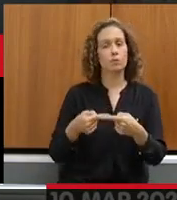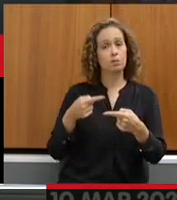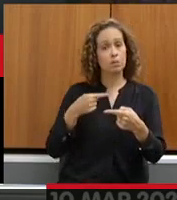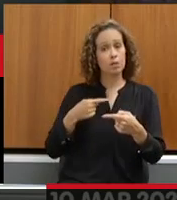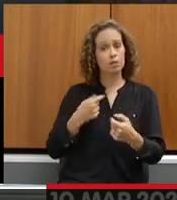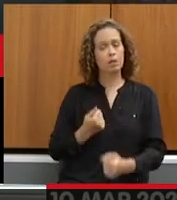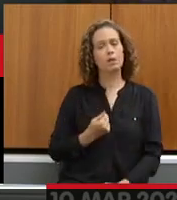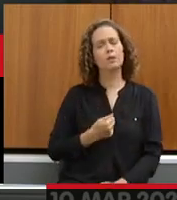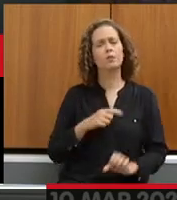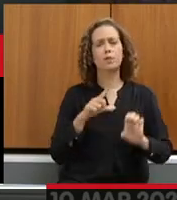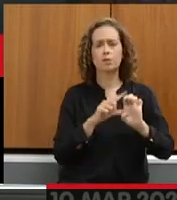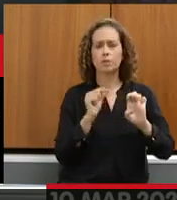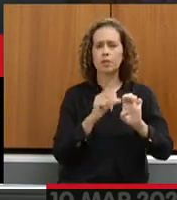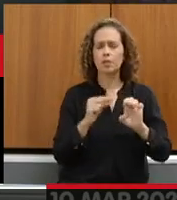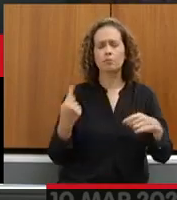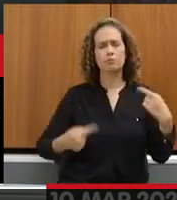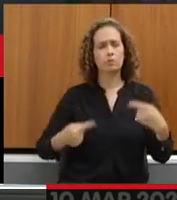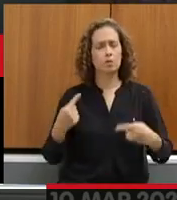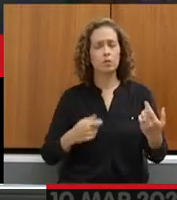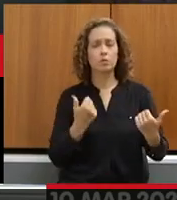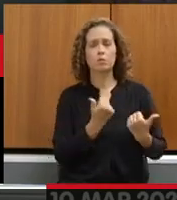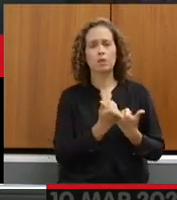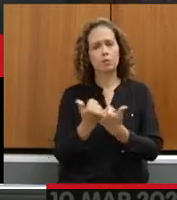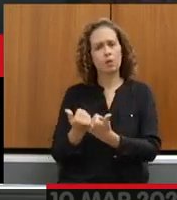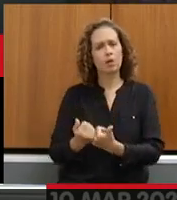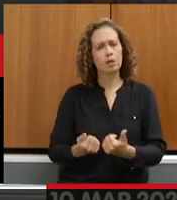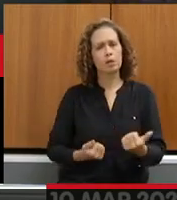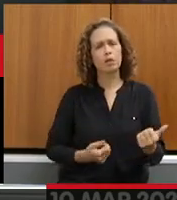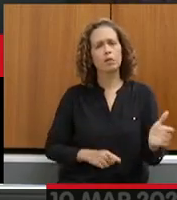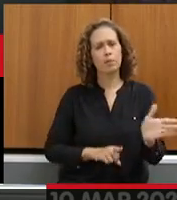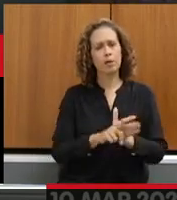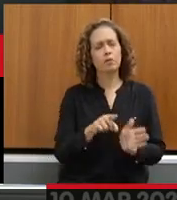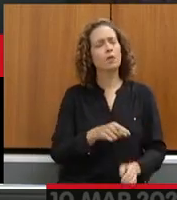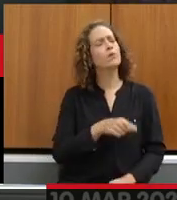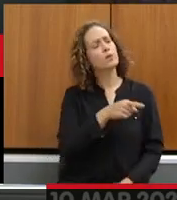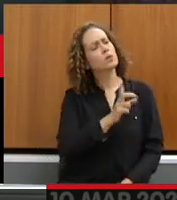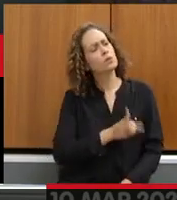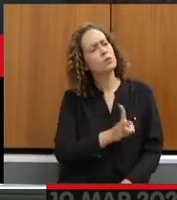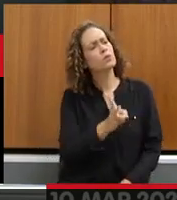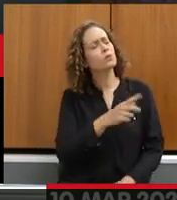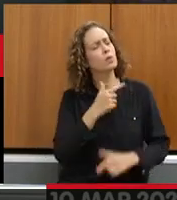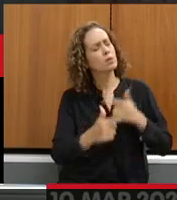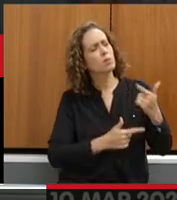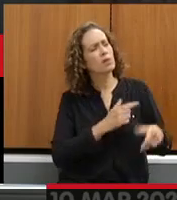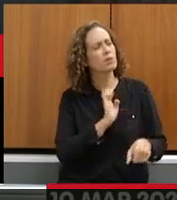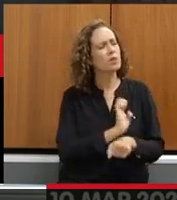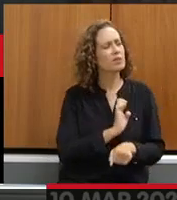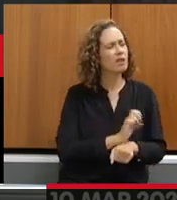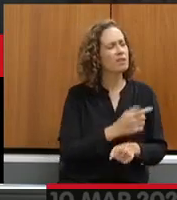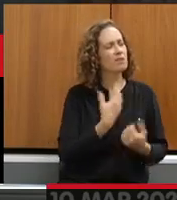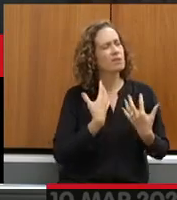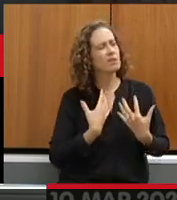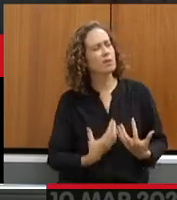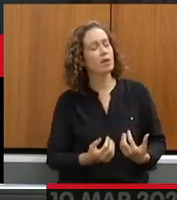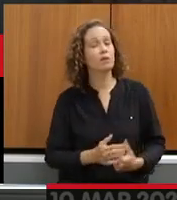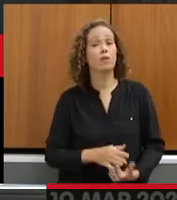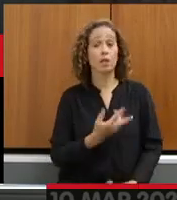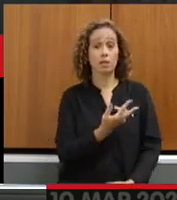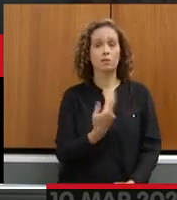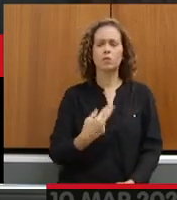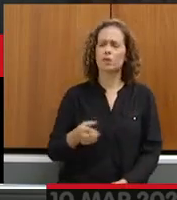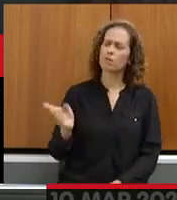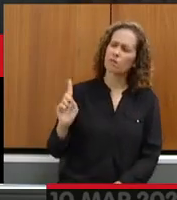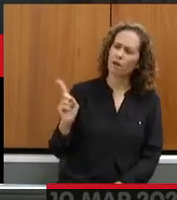Empresário O que é política me apoia perguntei para isso ainda continua trabalhando com o estado que você tava desanimado e fossem agora não agora eu